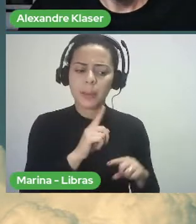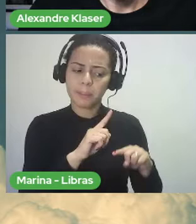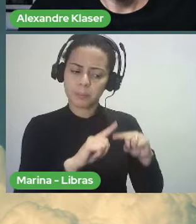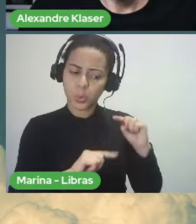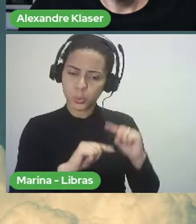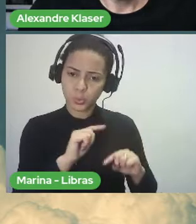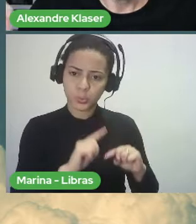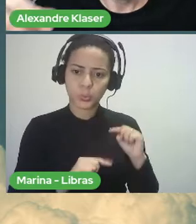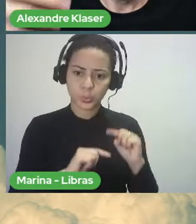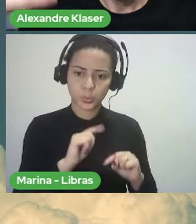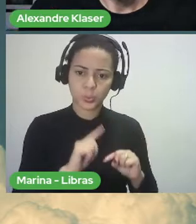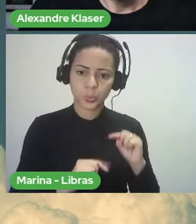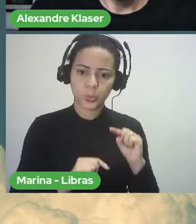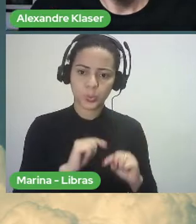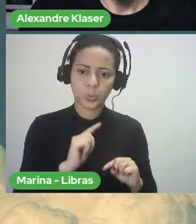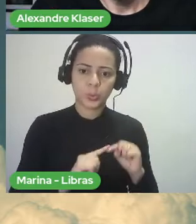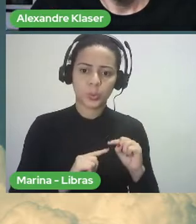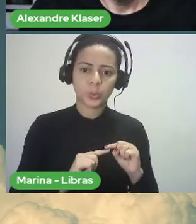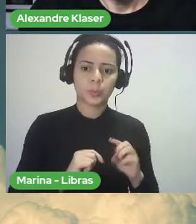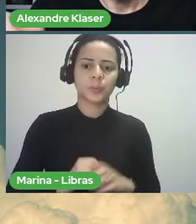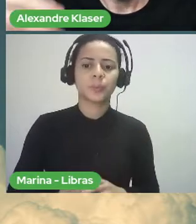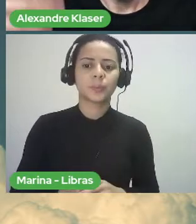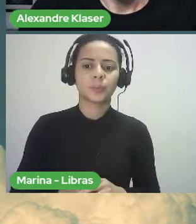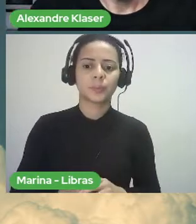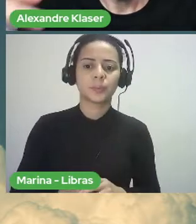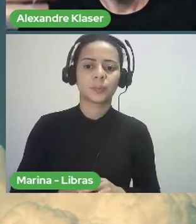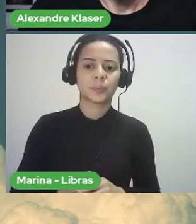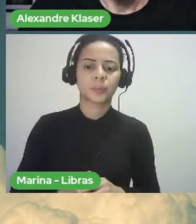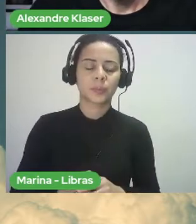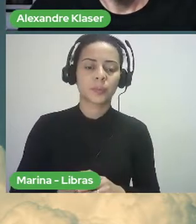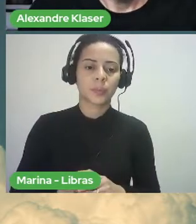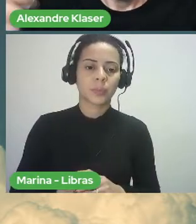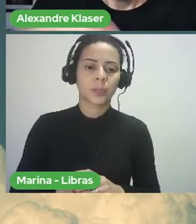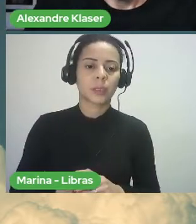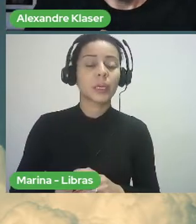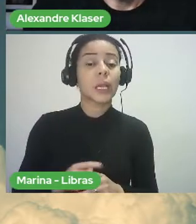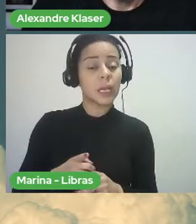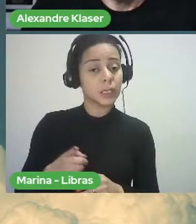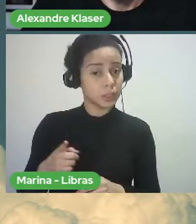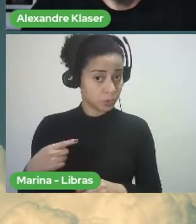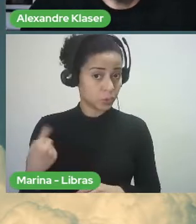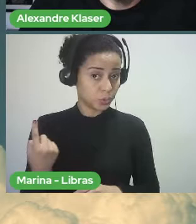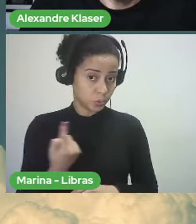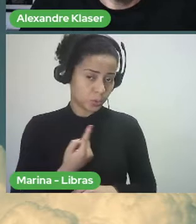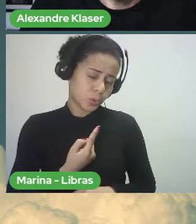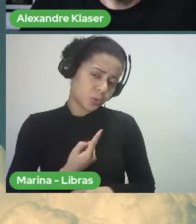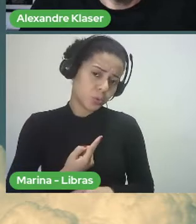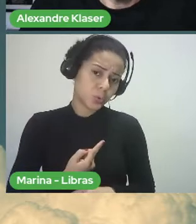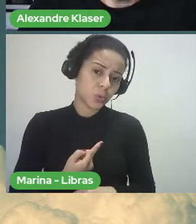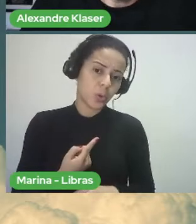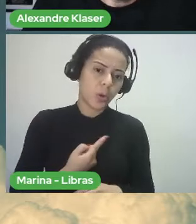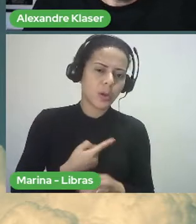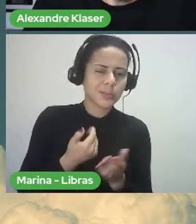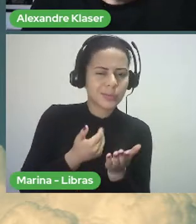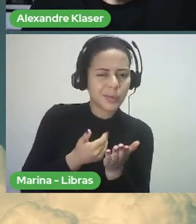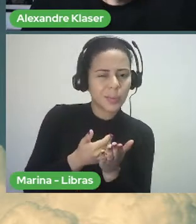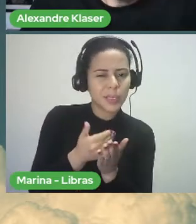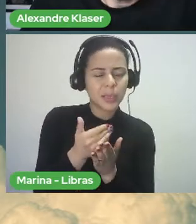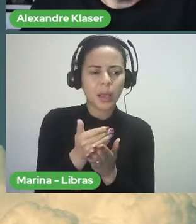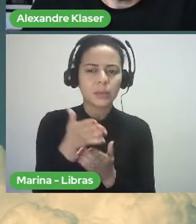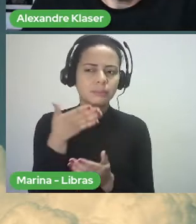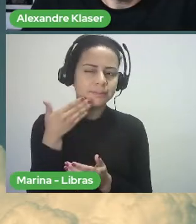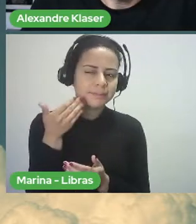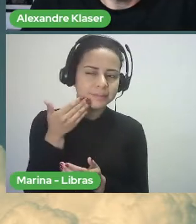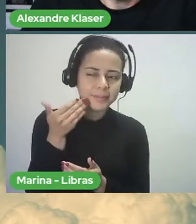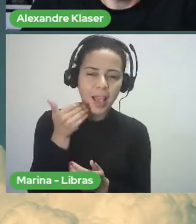ele espera interagir e que valor ele espera entregar. Eventualmente eu vou iterando em cima dele para descobrir e